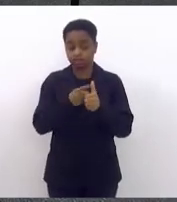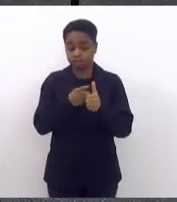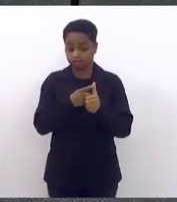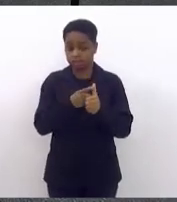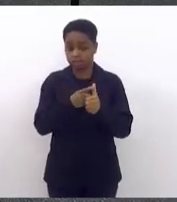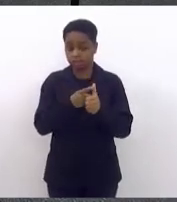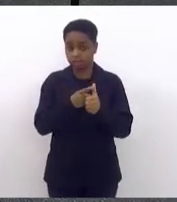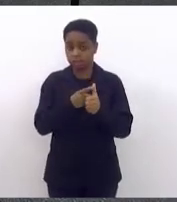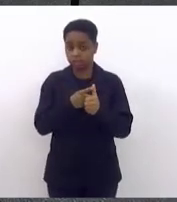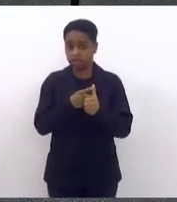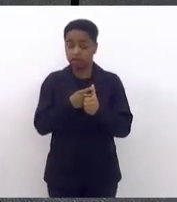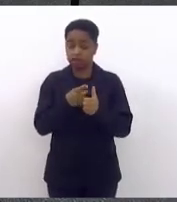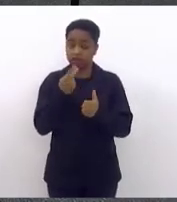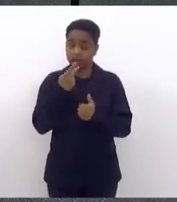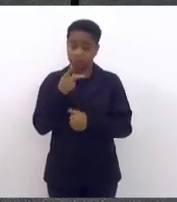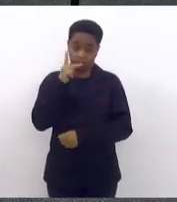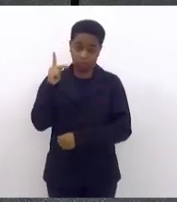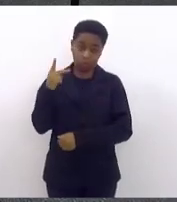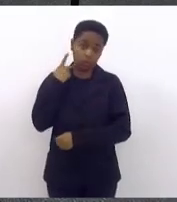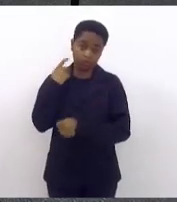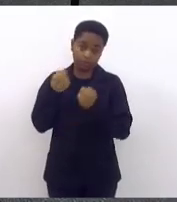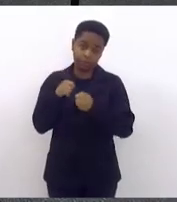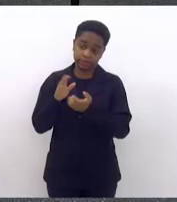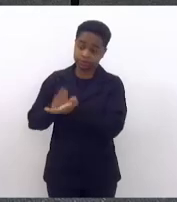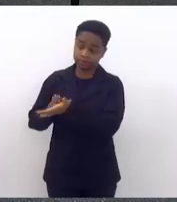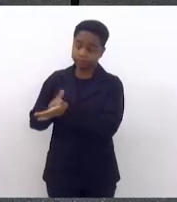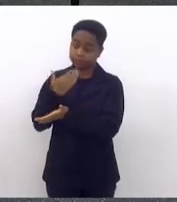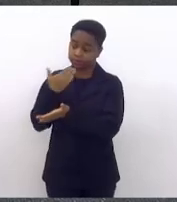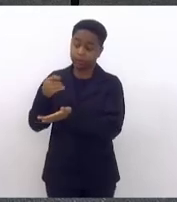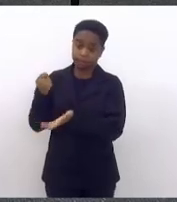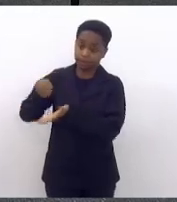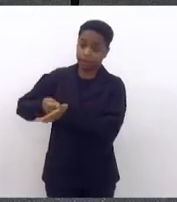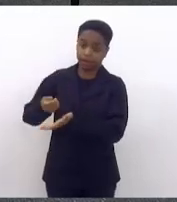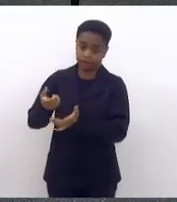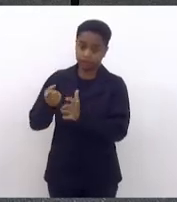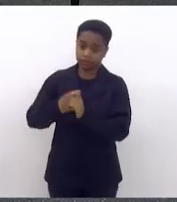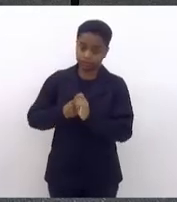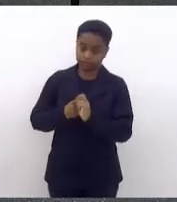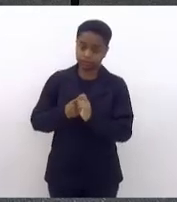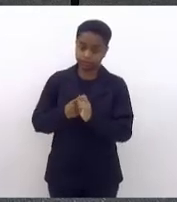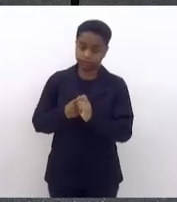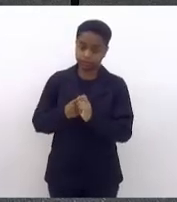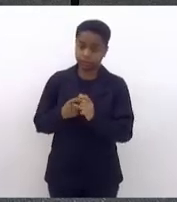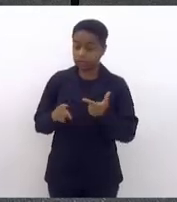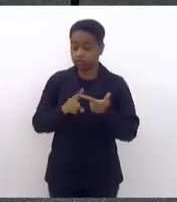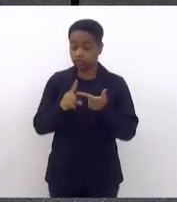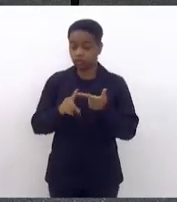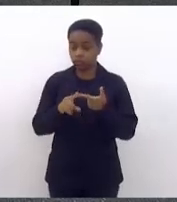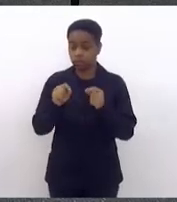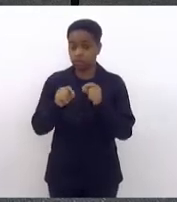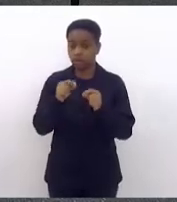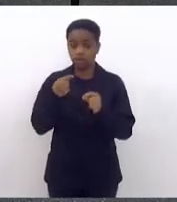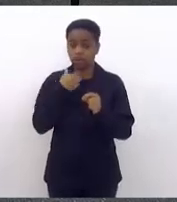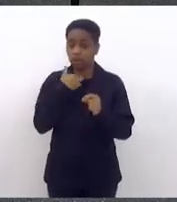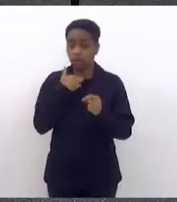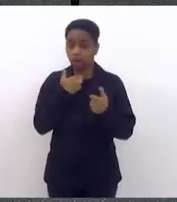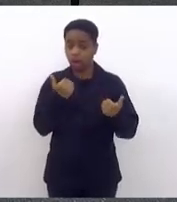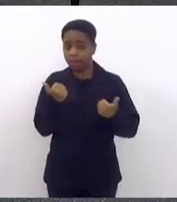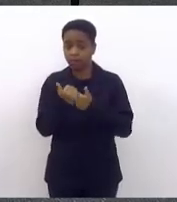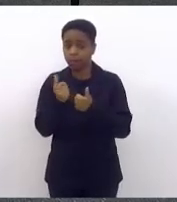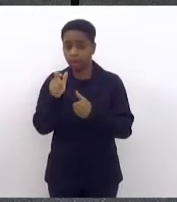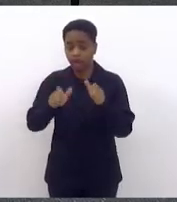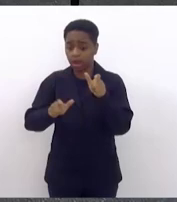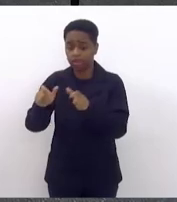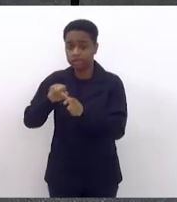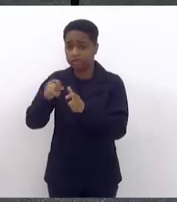nossos procuradores para irem atrás de cobrar essa dívida. Depois, não dá incentivos ou benefícios para aqueles